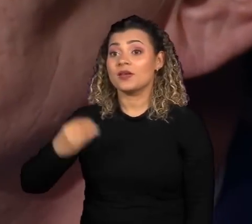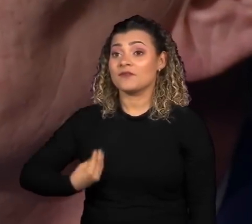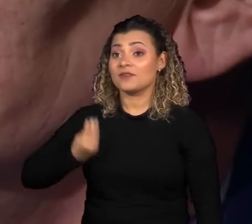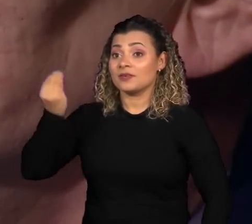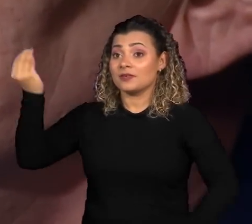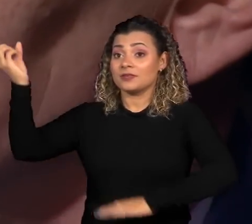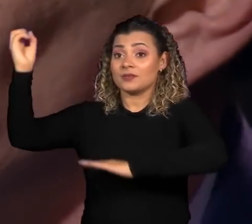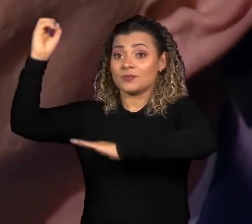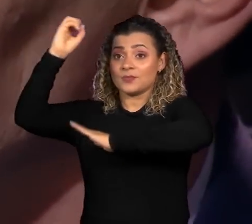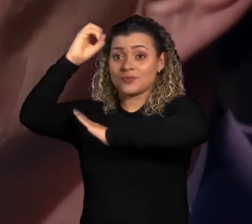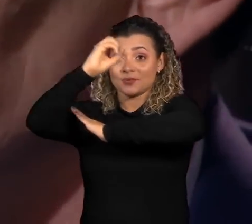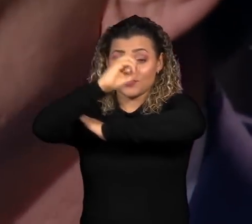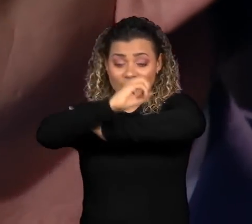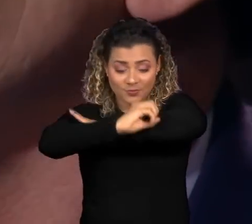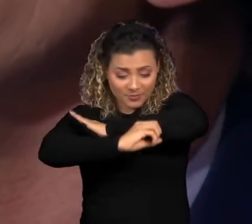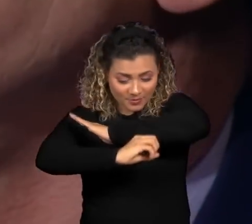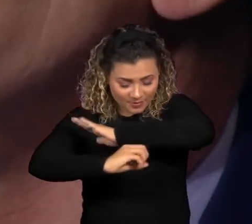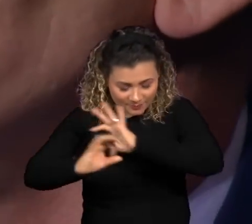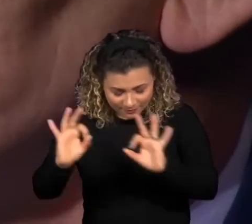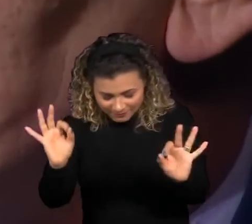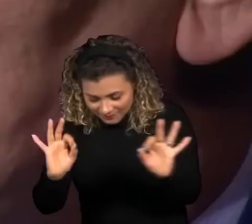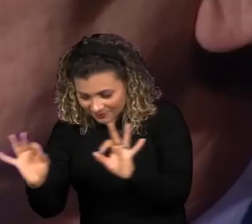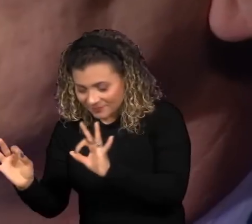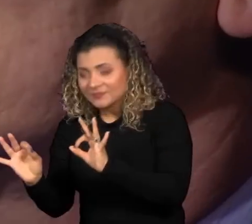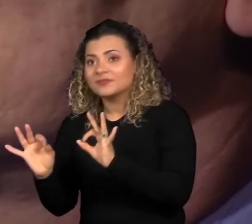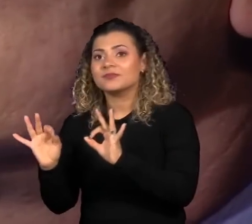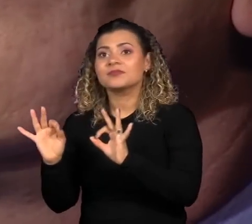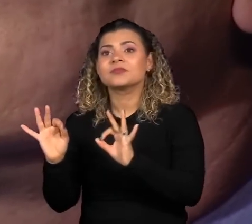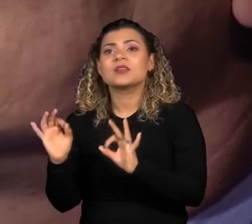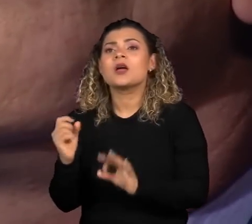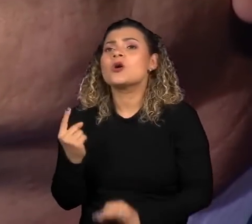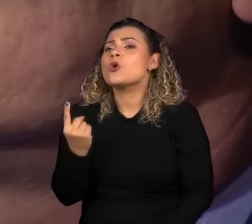dia, você precisa ter o suficiente para uma malinha.